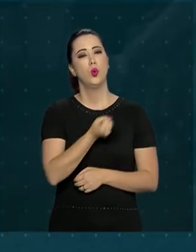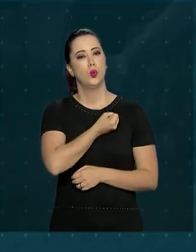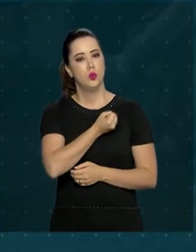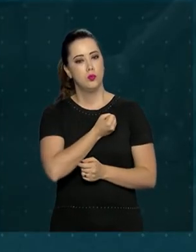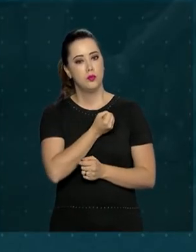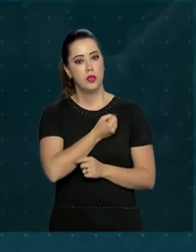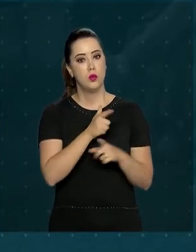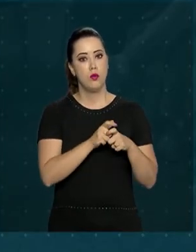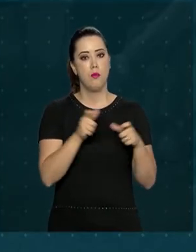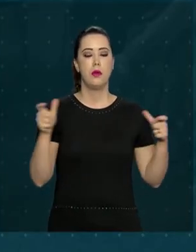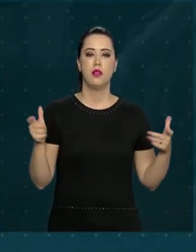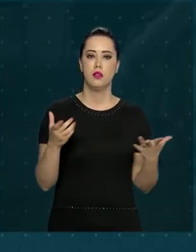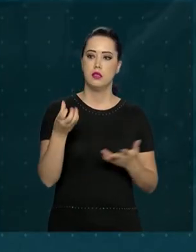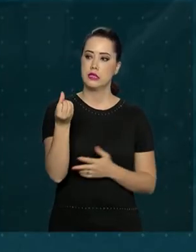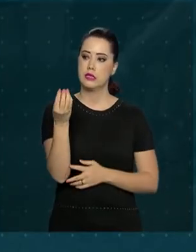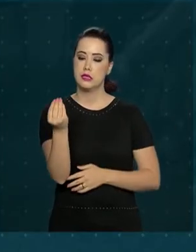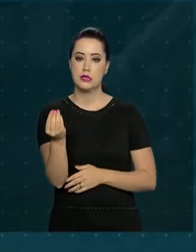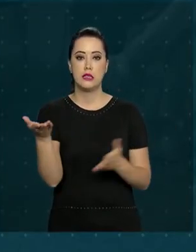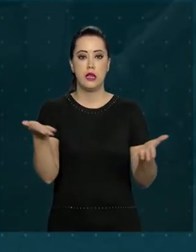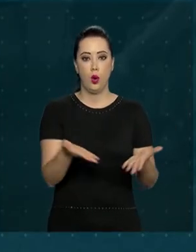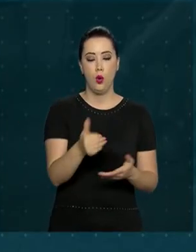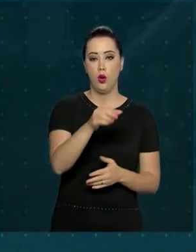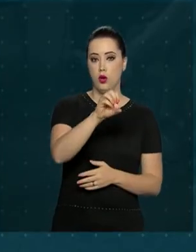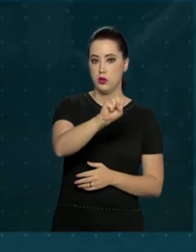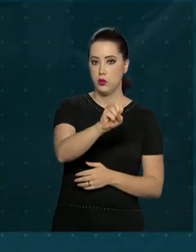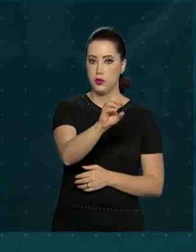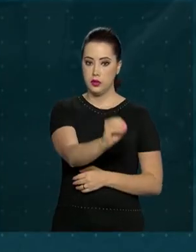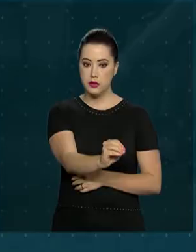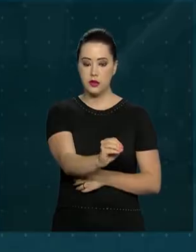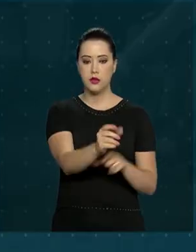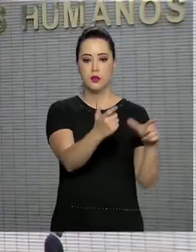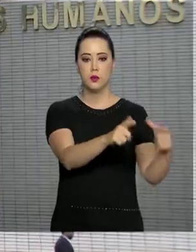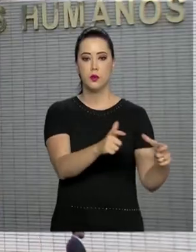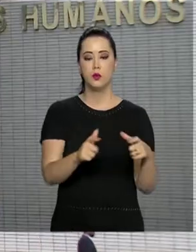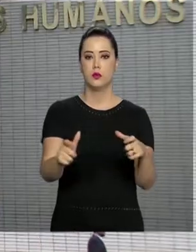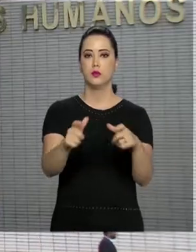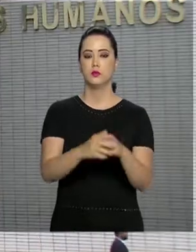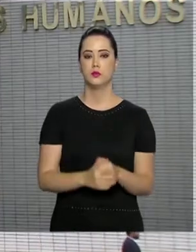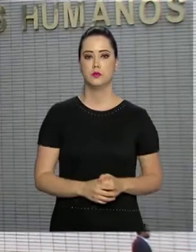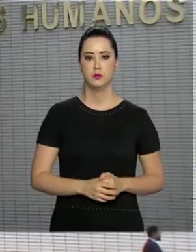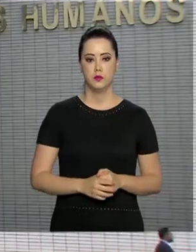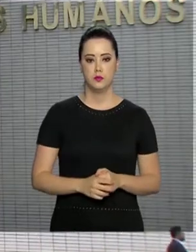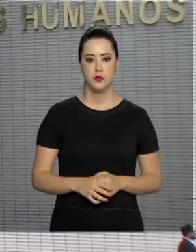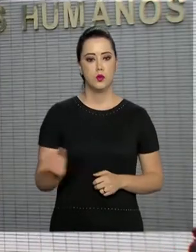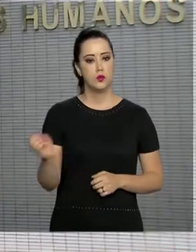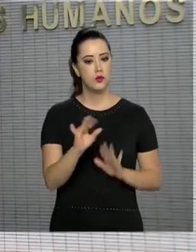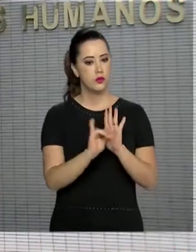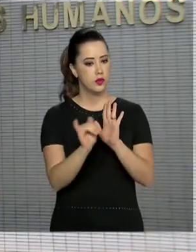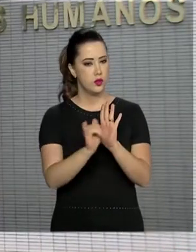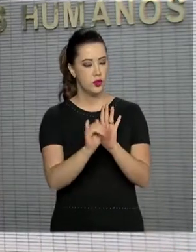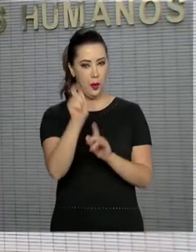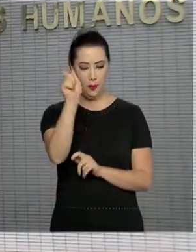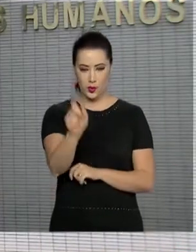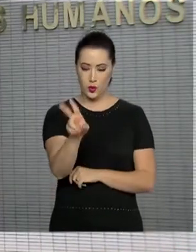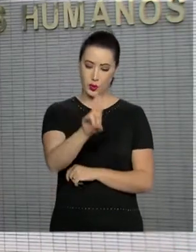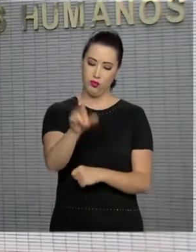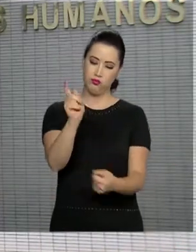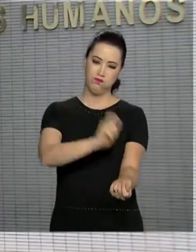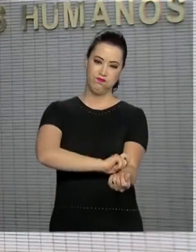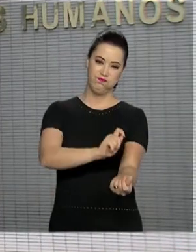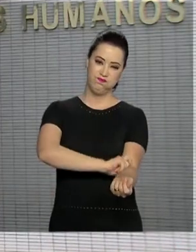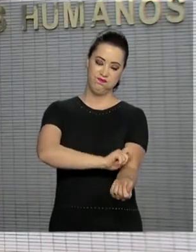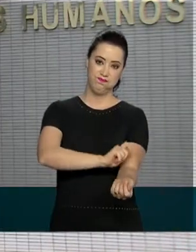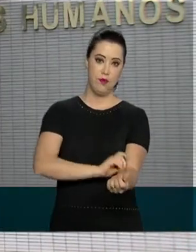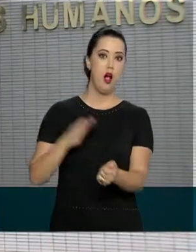vagas passa de 60 para 80 por comunidade terapêutica. As vagas do novo edital são para dependentes químicos